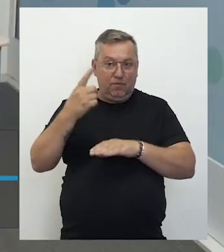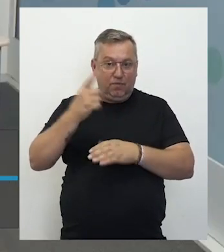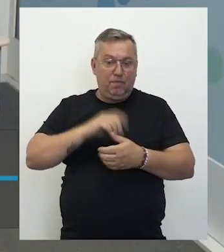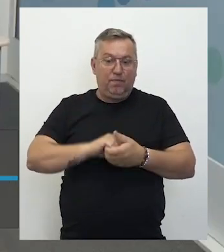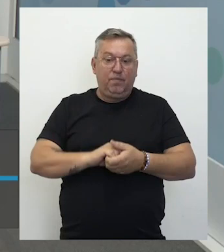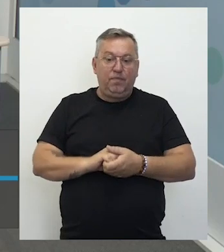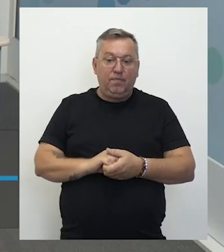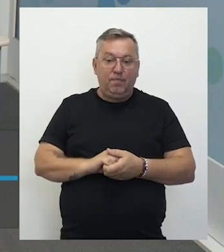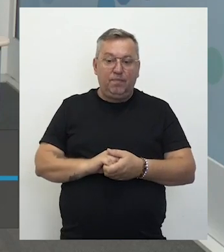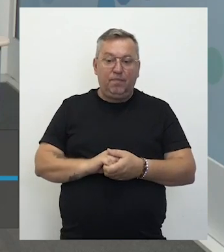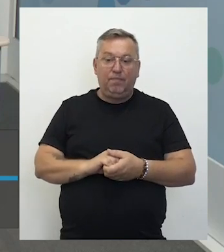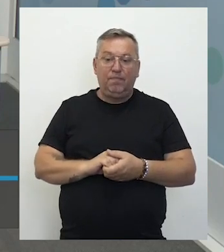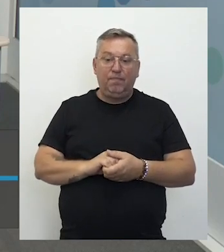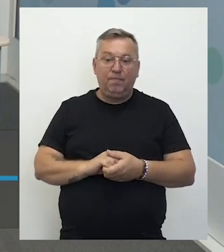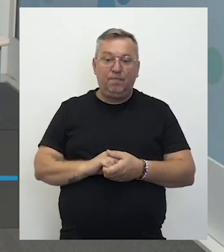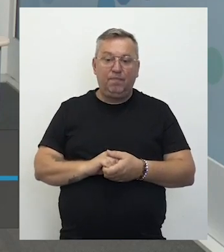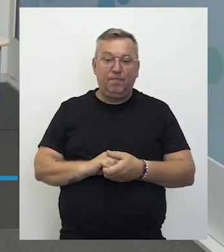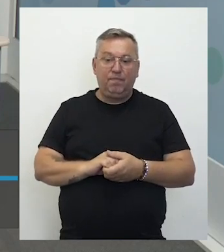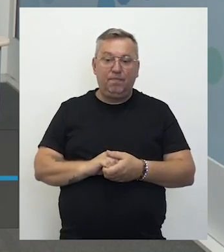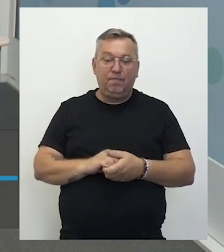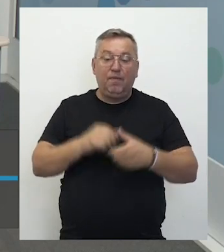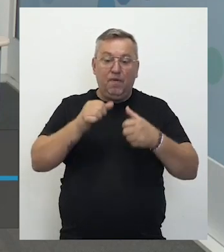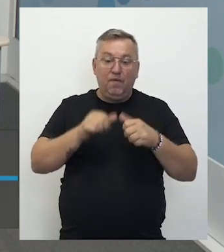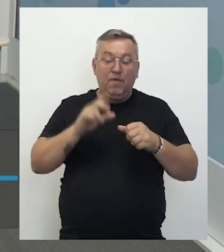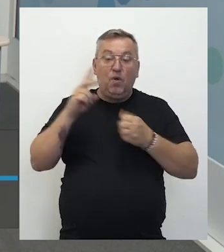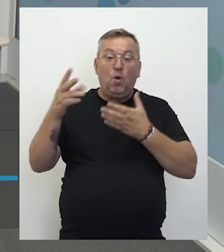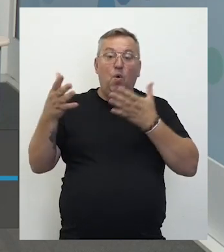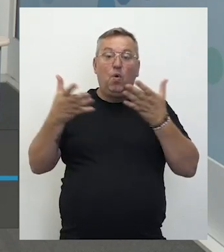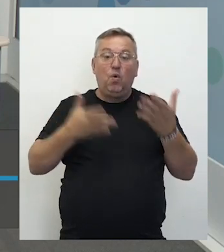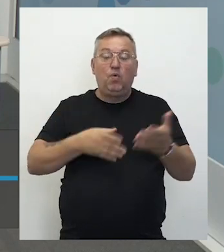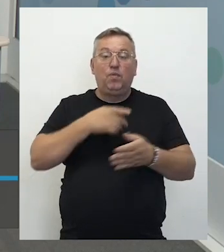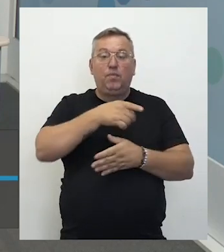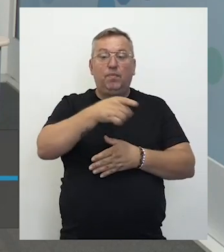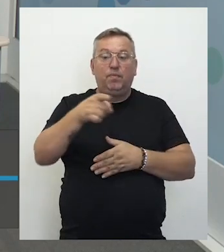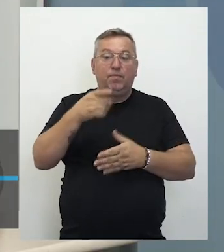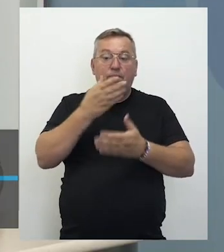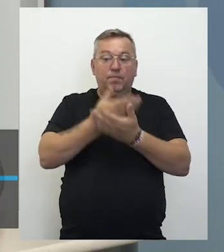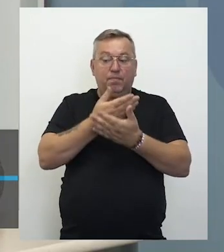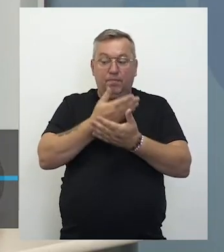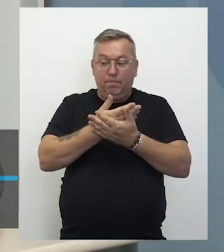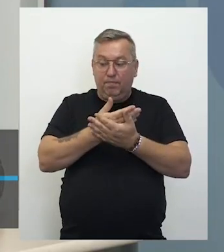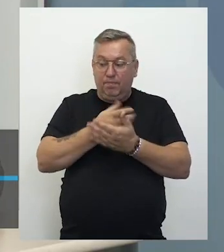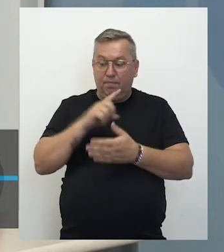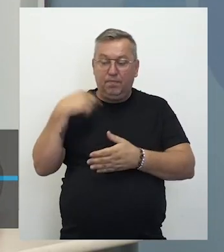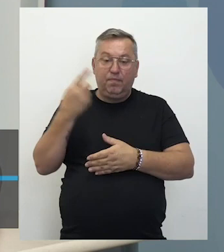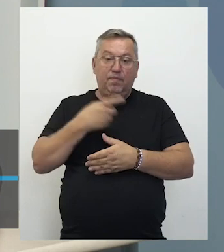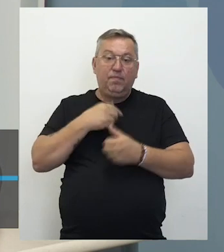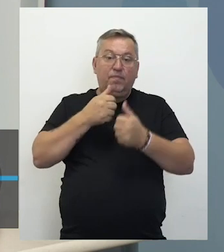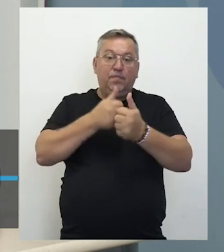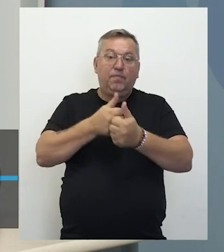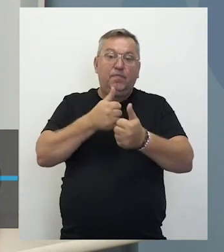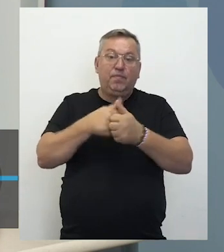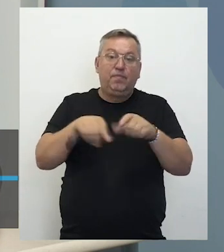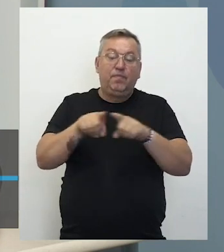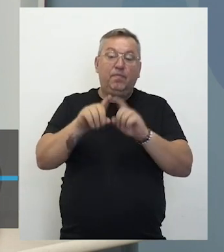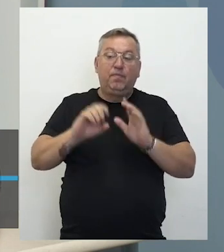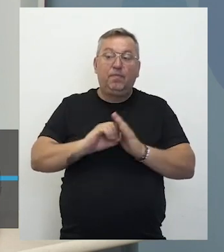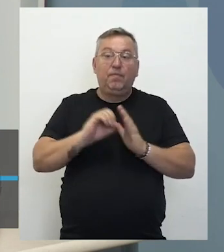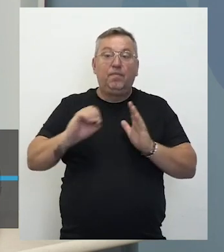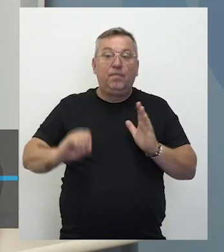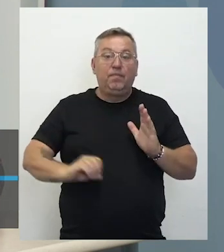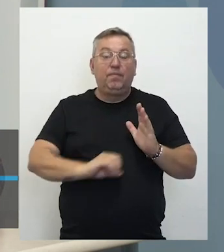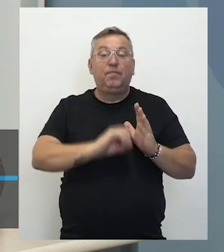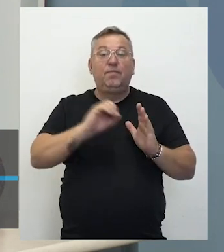professora? Isso mesmo. Então, fica aqui o convite para vocês, estudantes que nos acompanham aqui pelo Centro de Mídias,